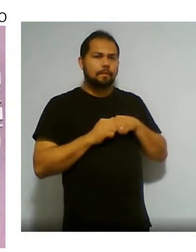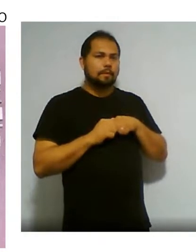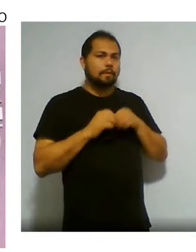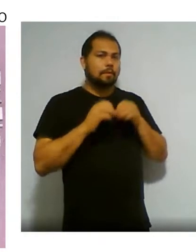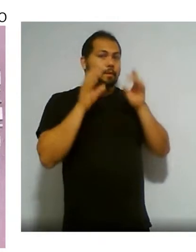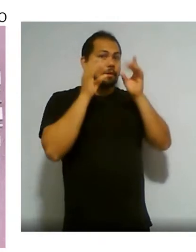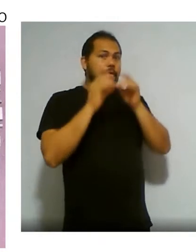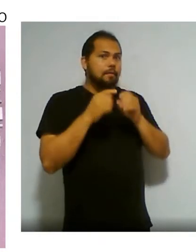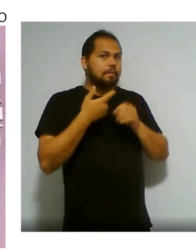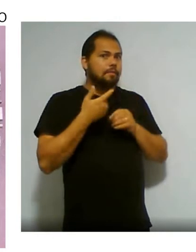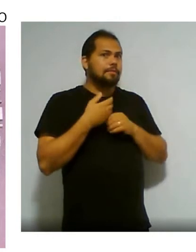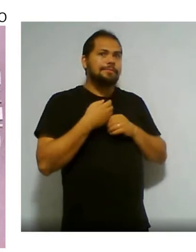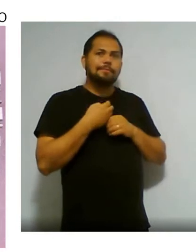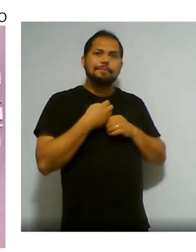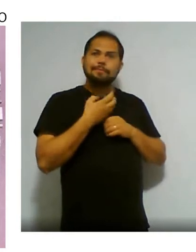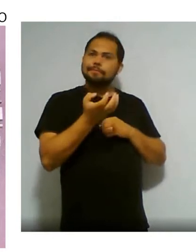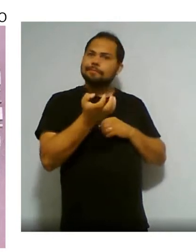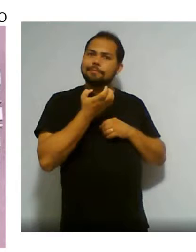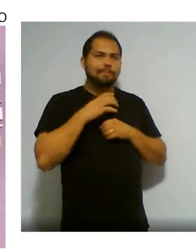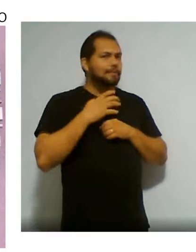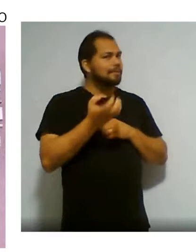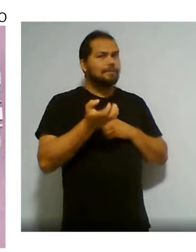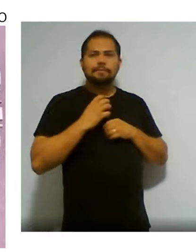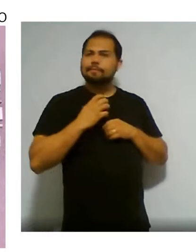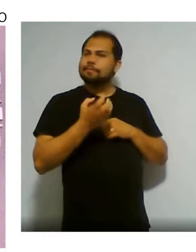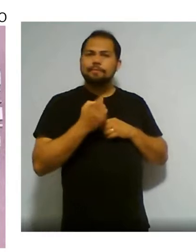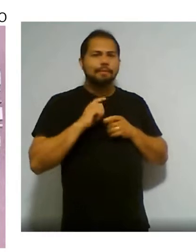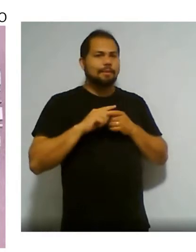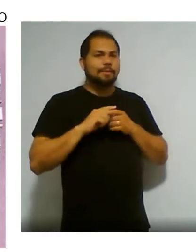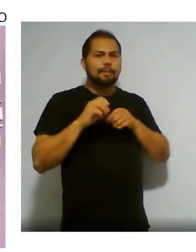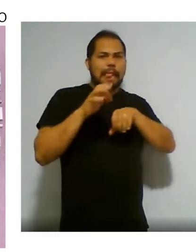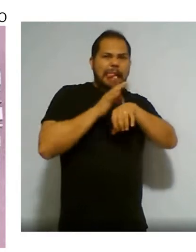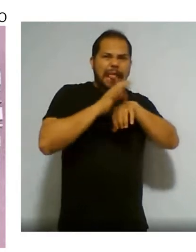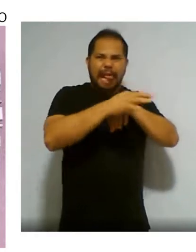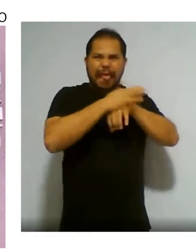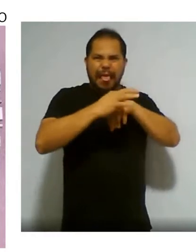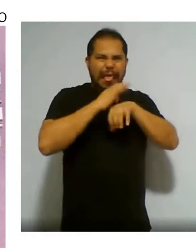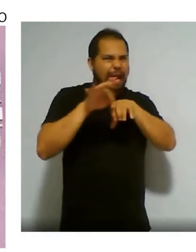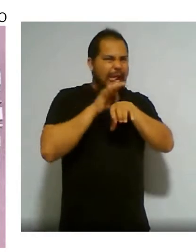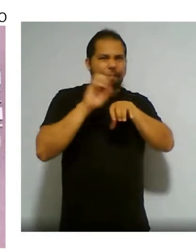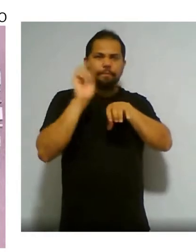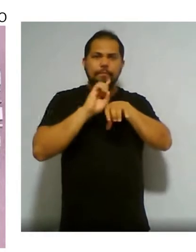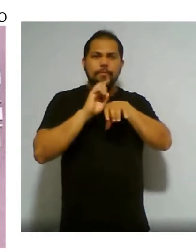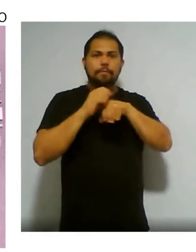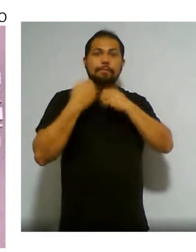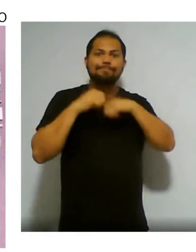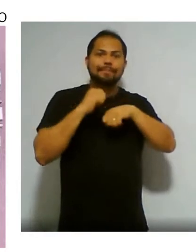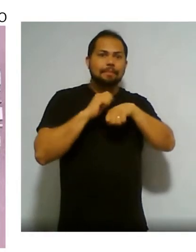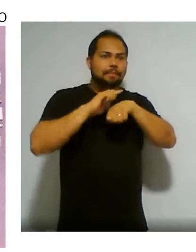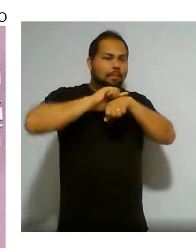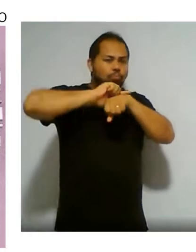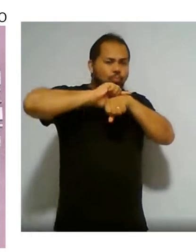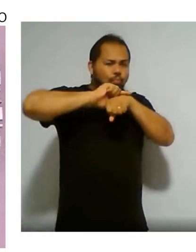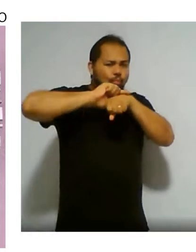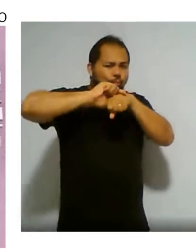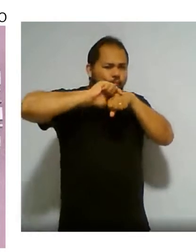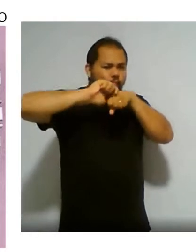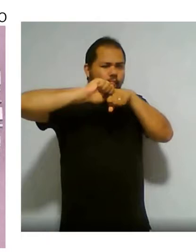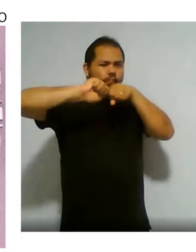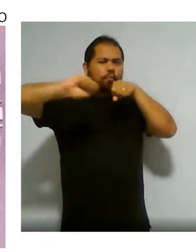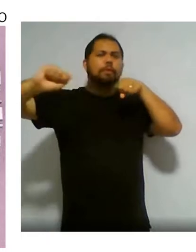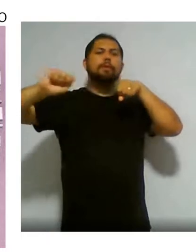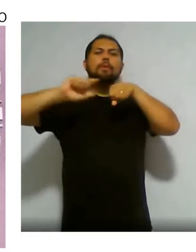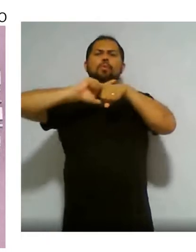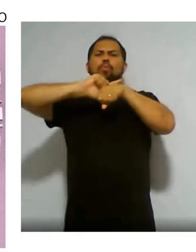arranhar a superfície desse processador. A gente quer que essa camada aqui seja o mais lisa possível, mais liso possível, para quando a gente aplicar a pasta térmica,